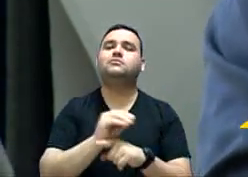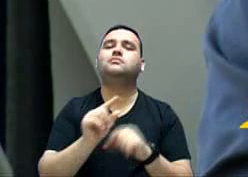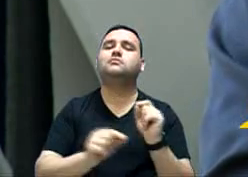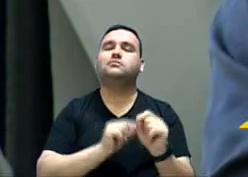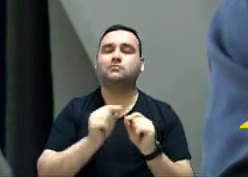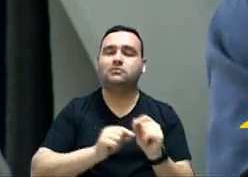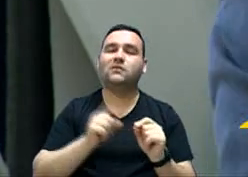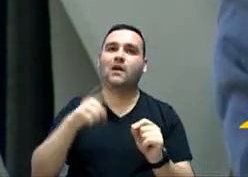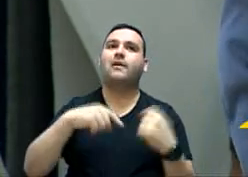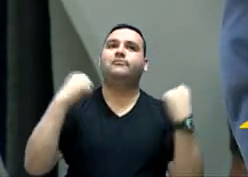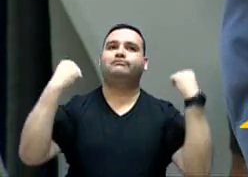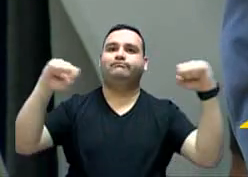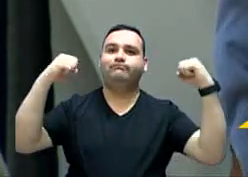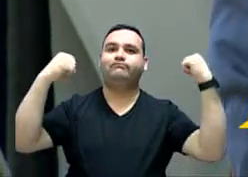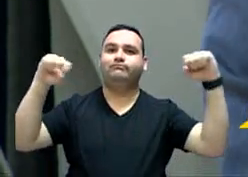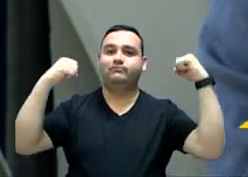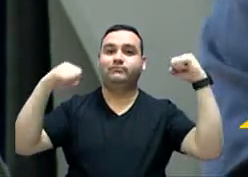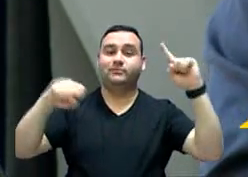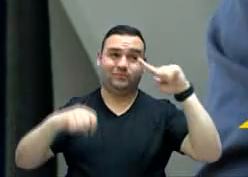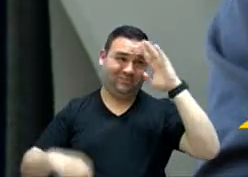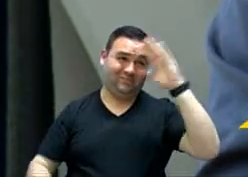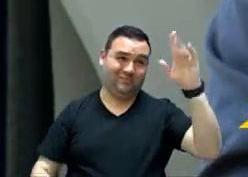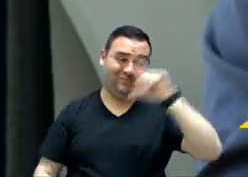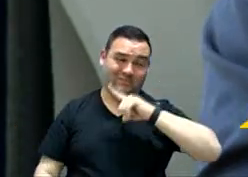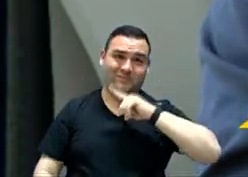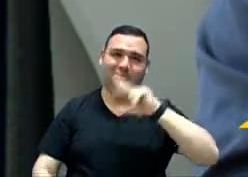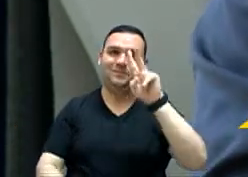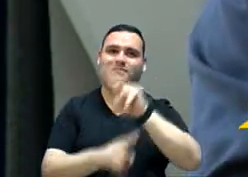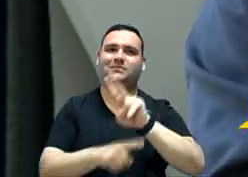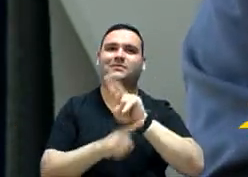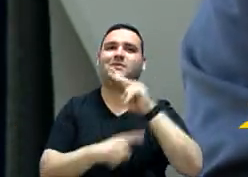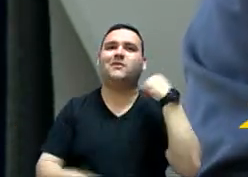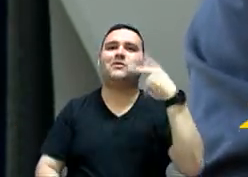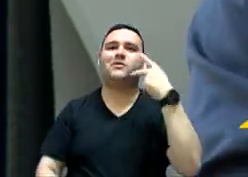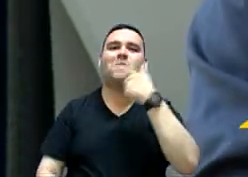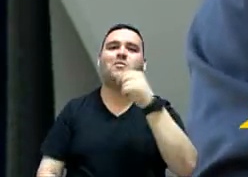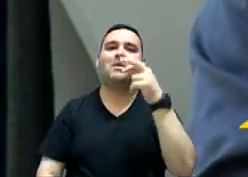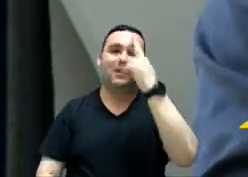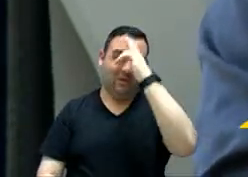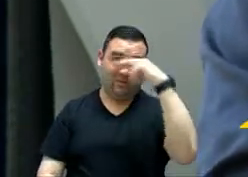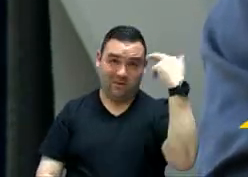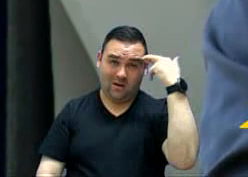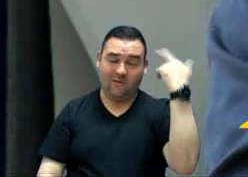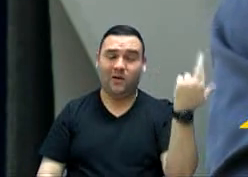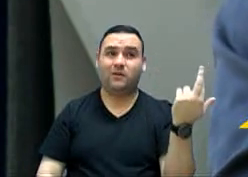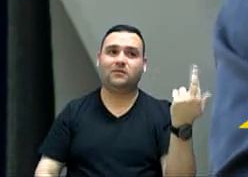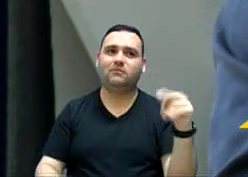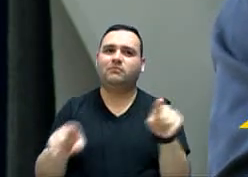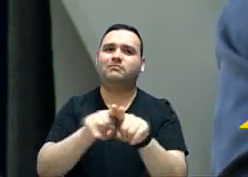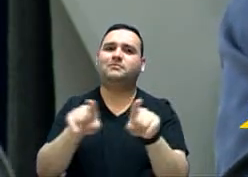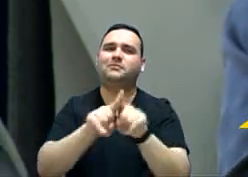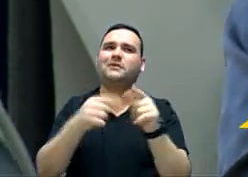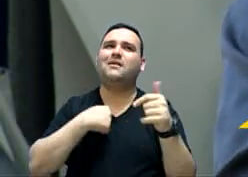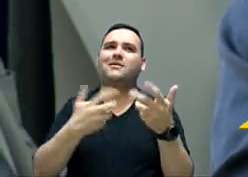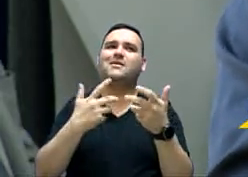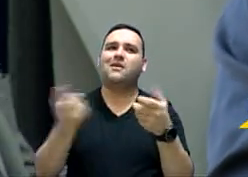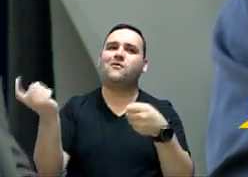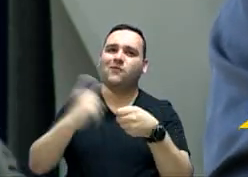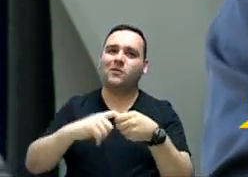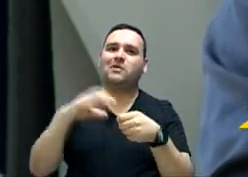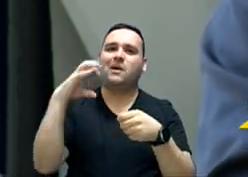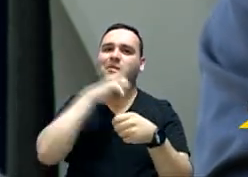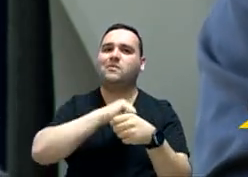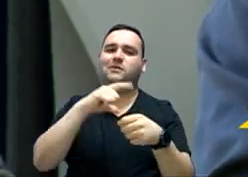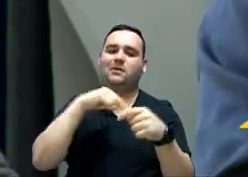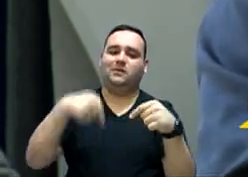em exercício físico, que era uma bandeira defendida aqui pelo vereador Rafael Militão e que torço para que logo esteja de